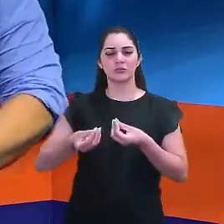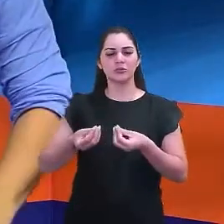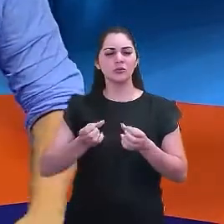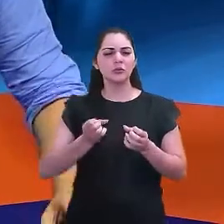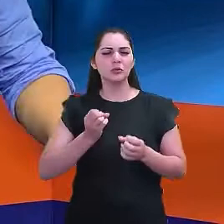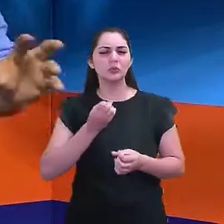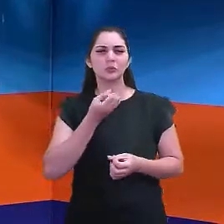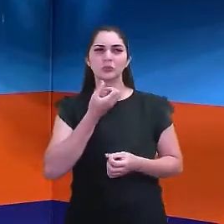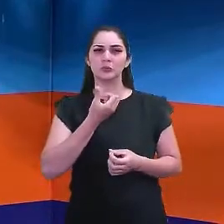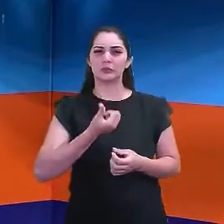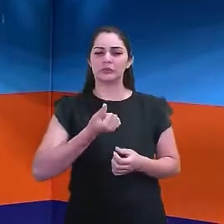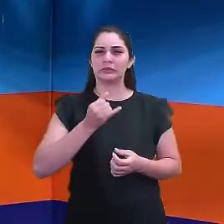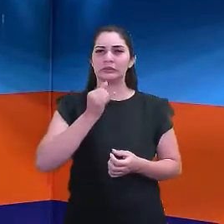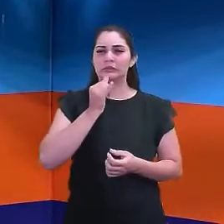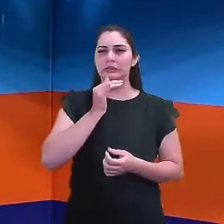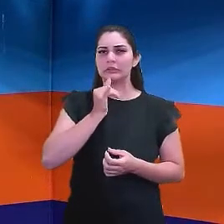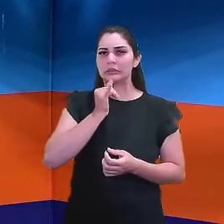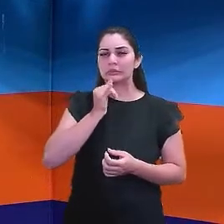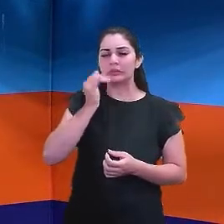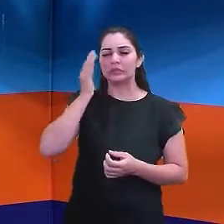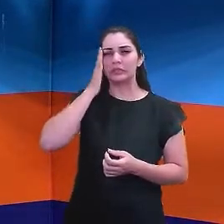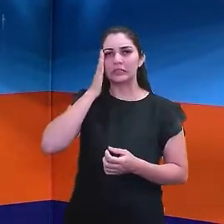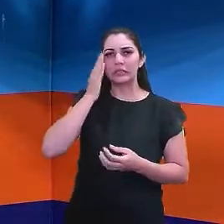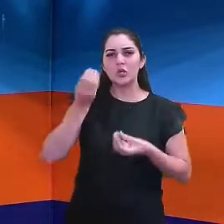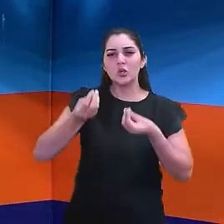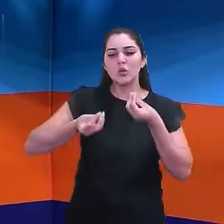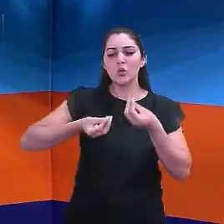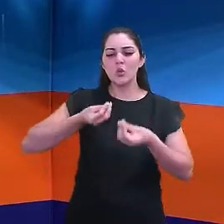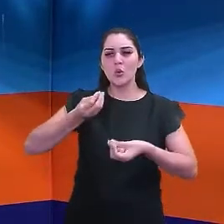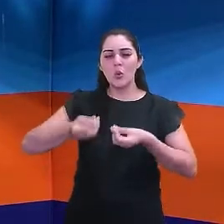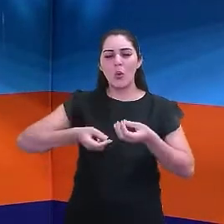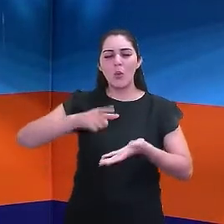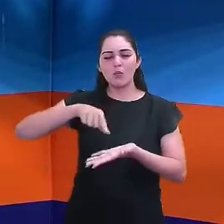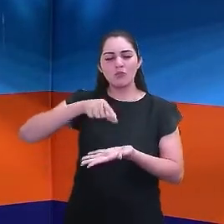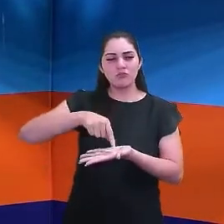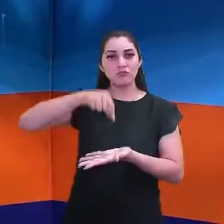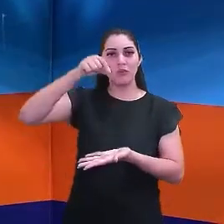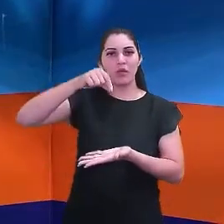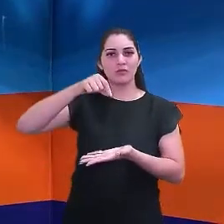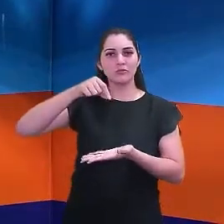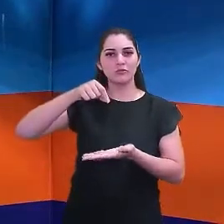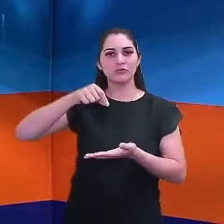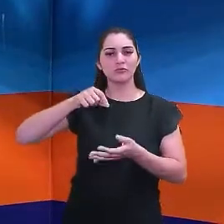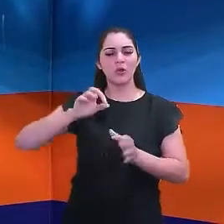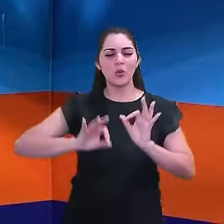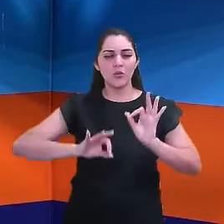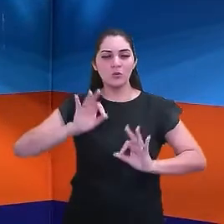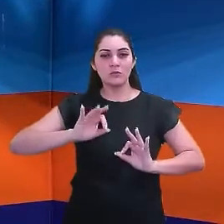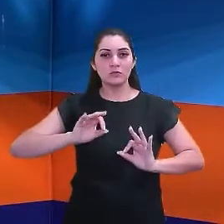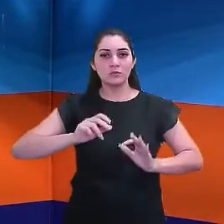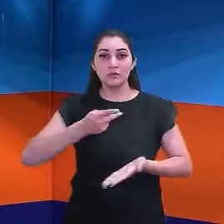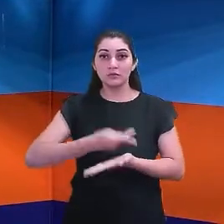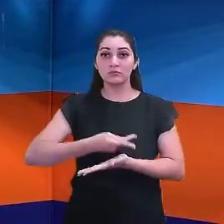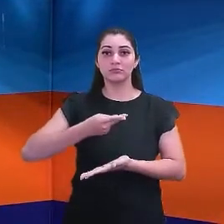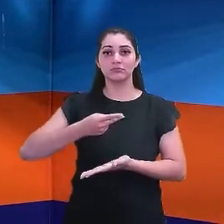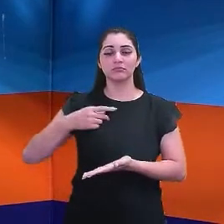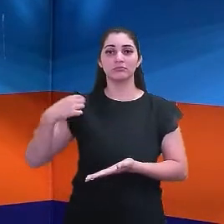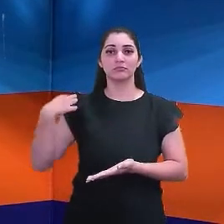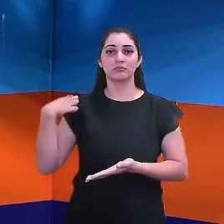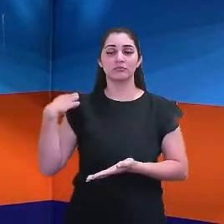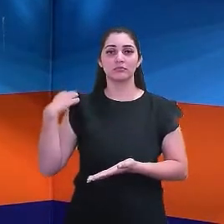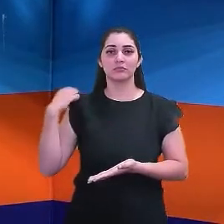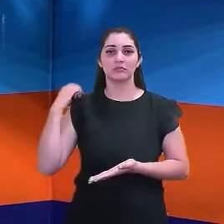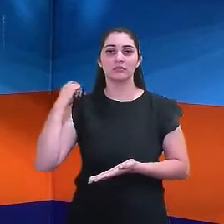Eu entendi até agora tudo, mas como é que essa mágica, como é que esse fenômeno fisiológico ocorre? Como é que tudo isso